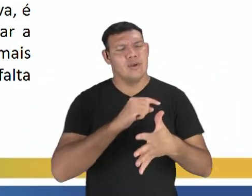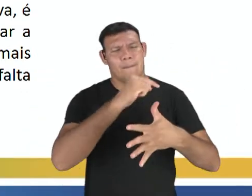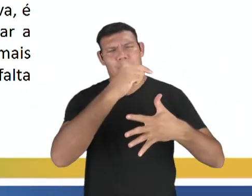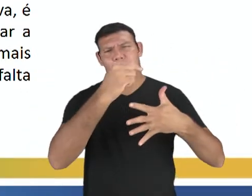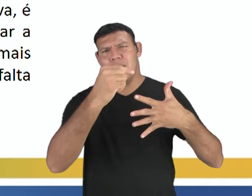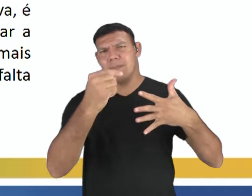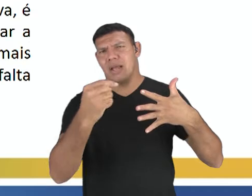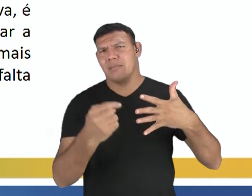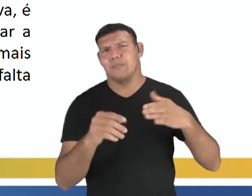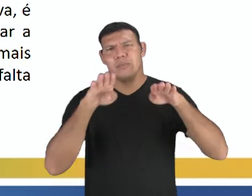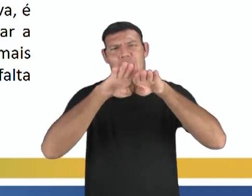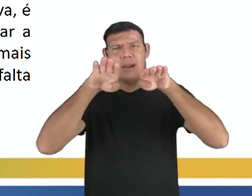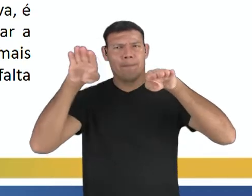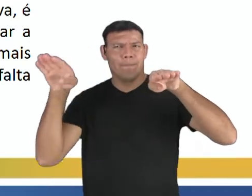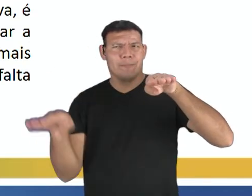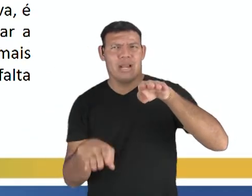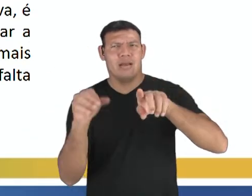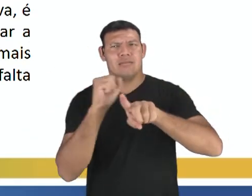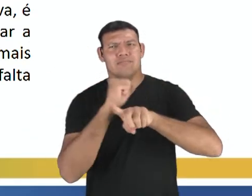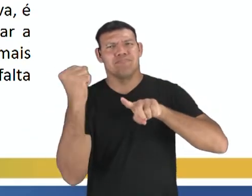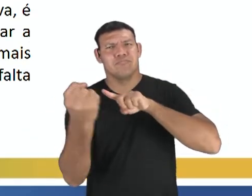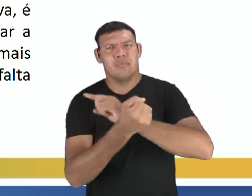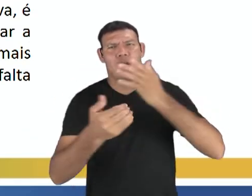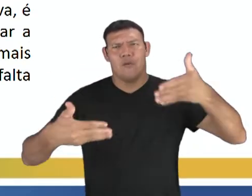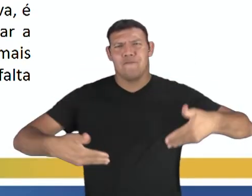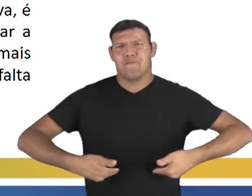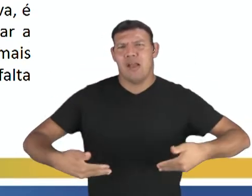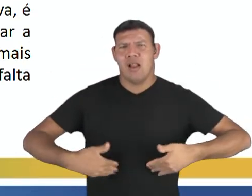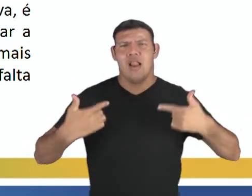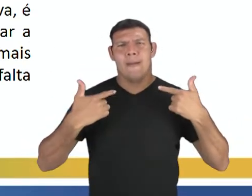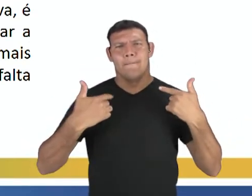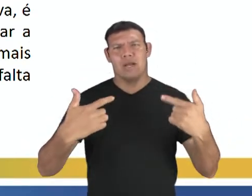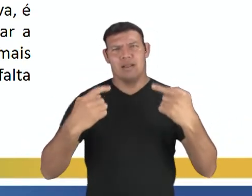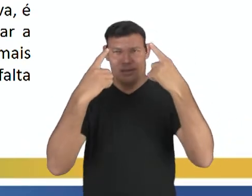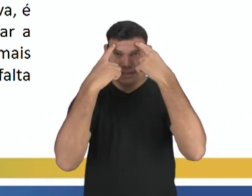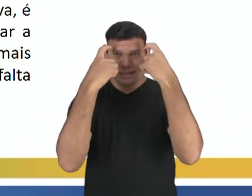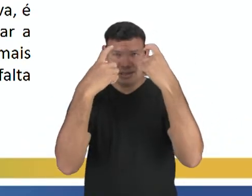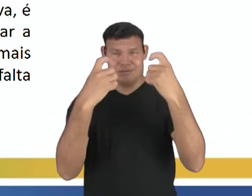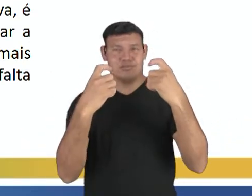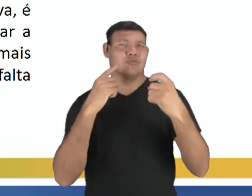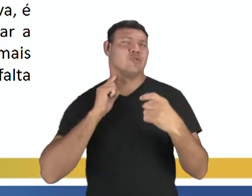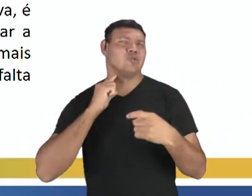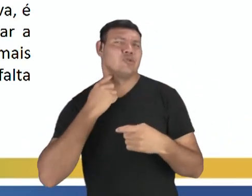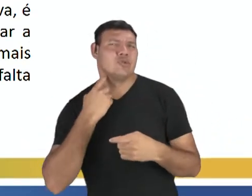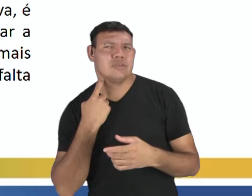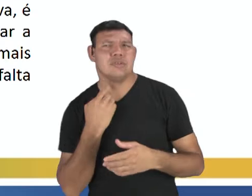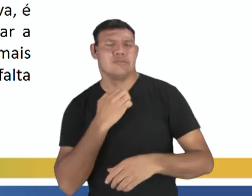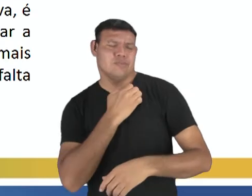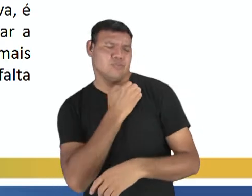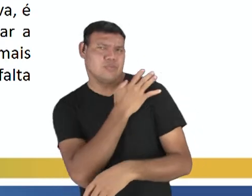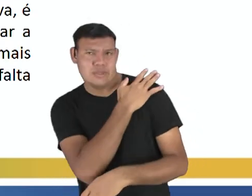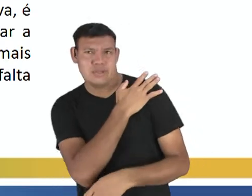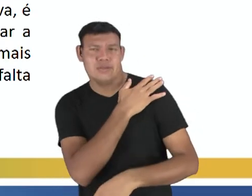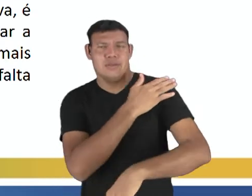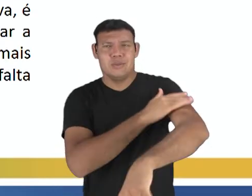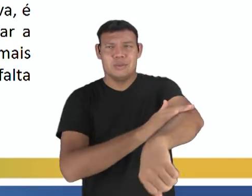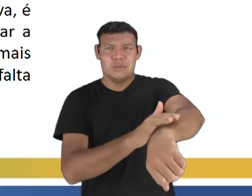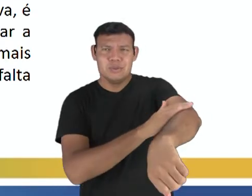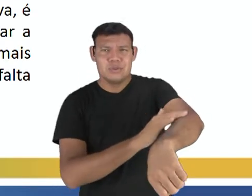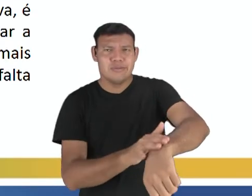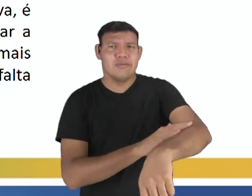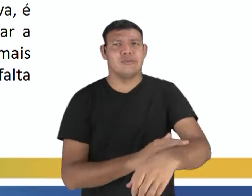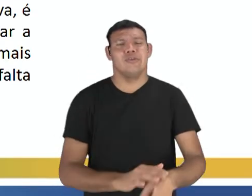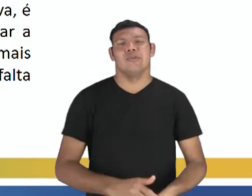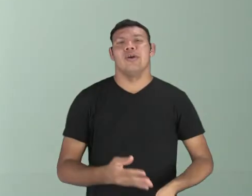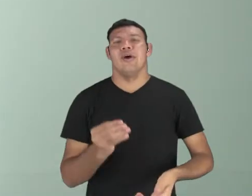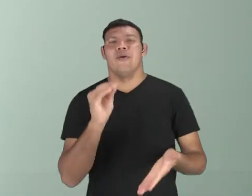aí entra desigualdade social, fome, guerras, violência, poluição, preconceito, racismo, a falta